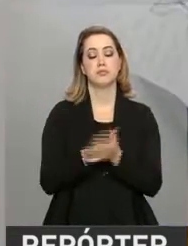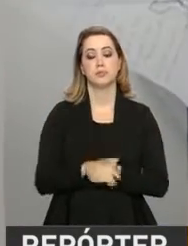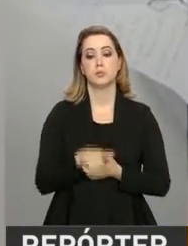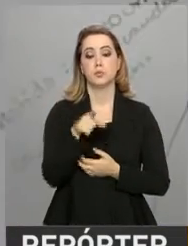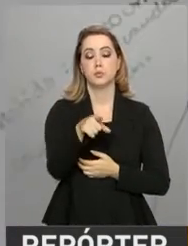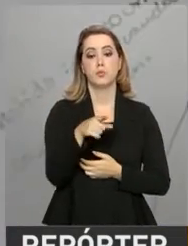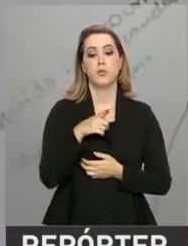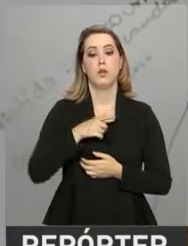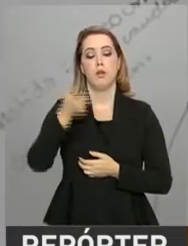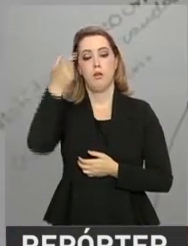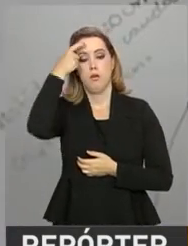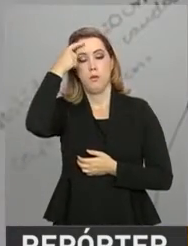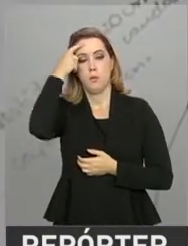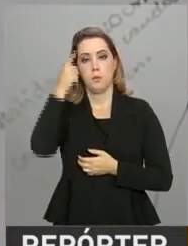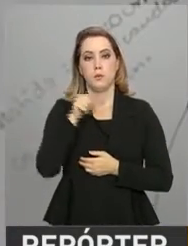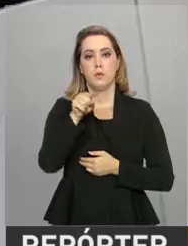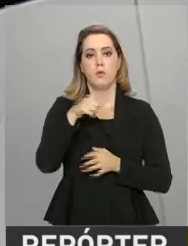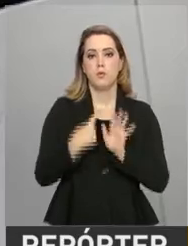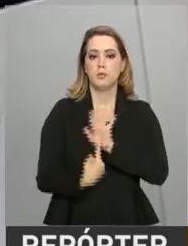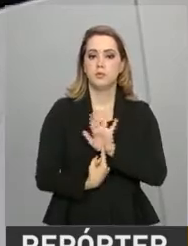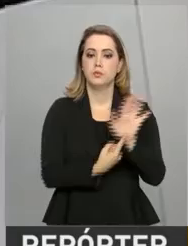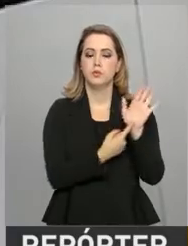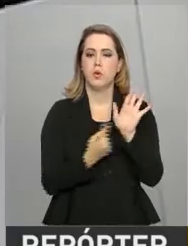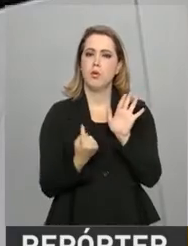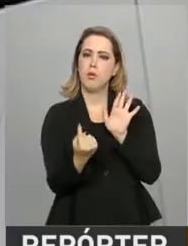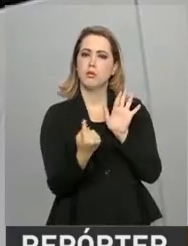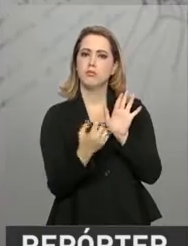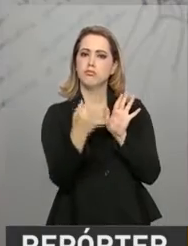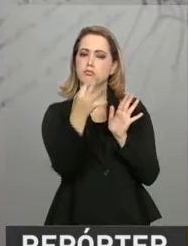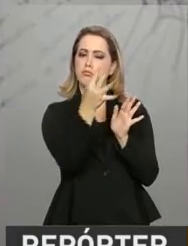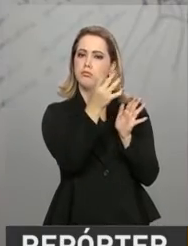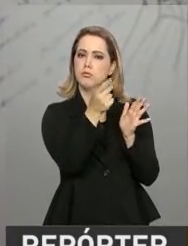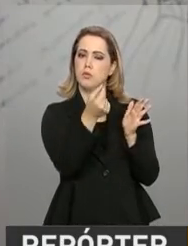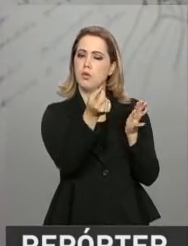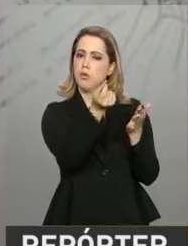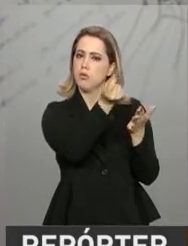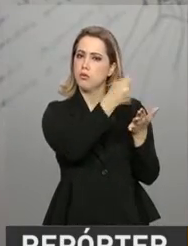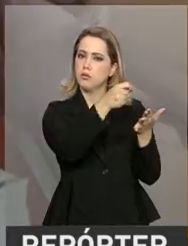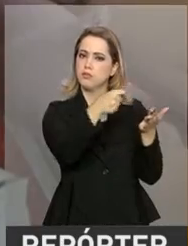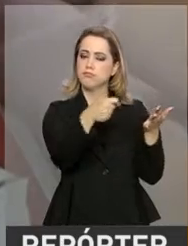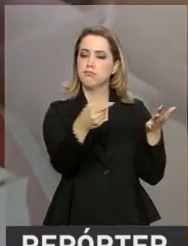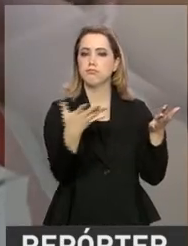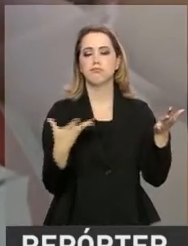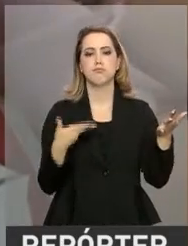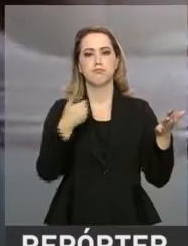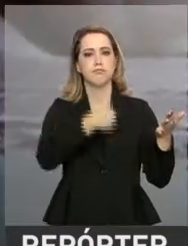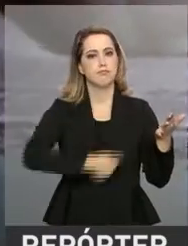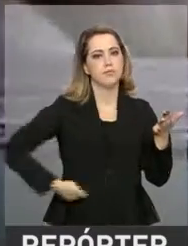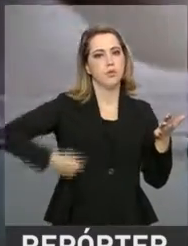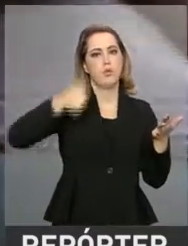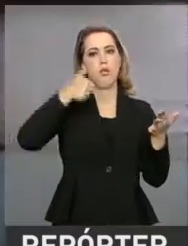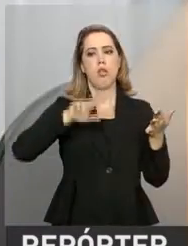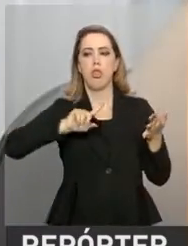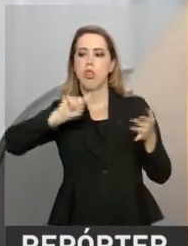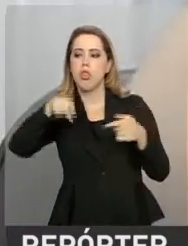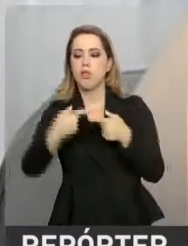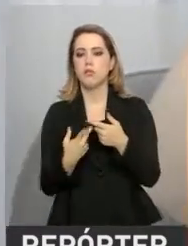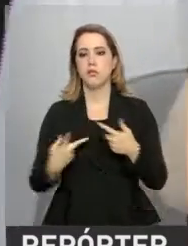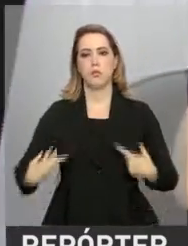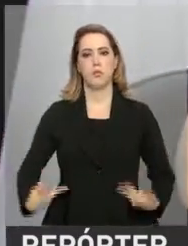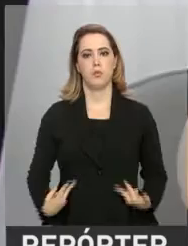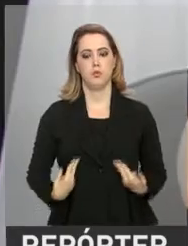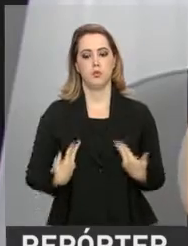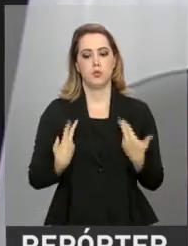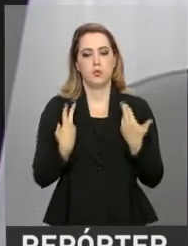talento ea criatividade aparecem em cada desenho que depois de aprovado vai para o corte do tecido e para a